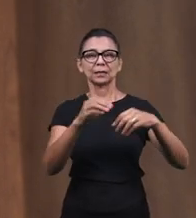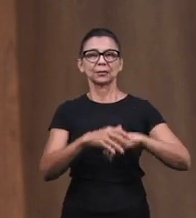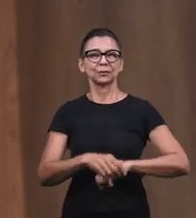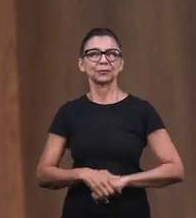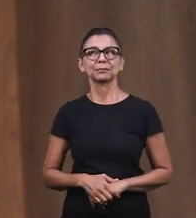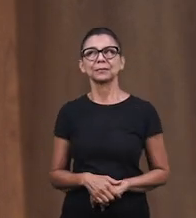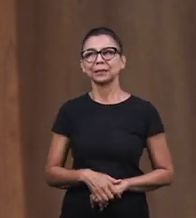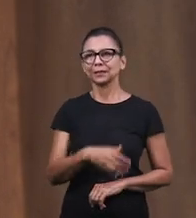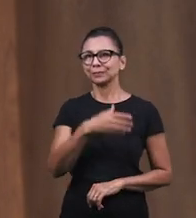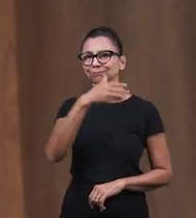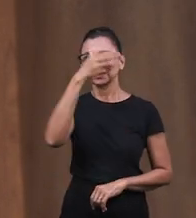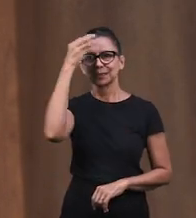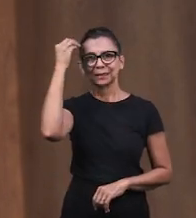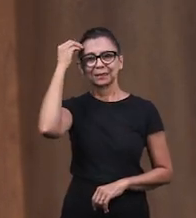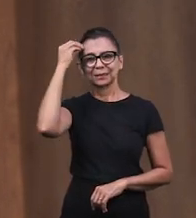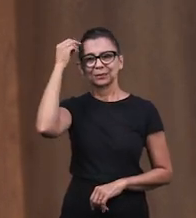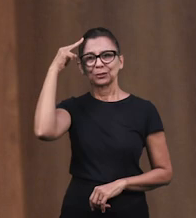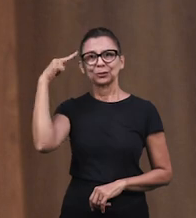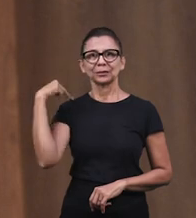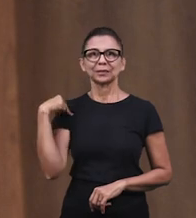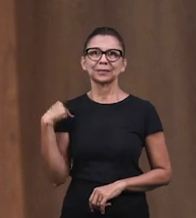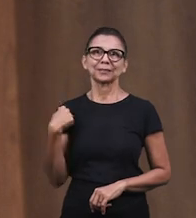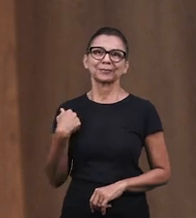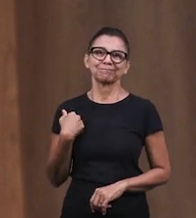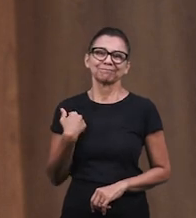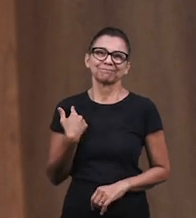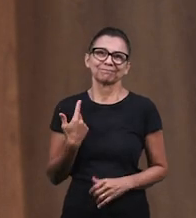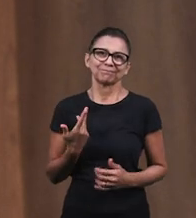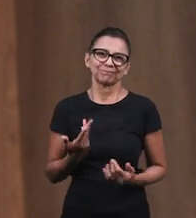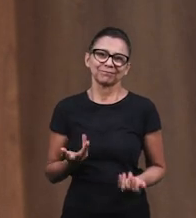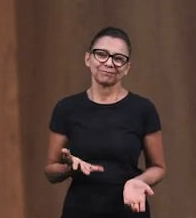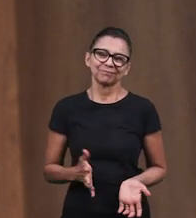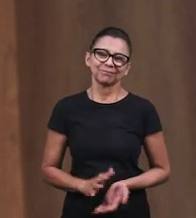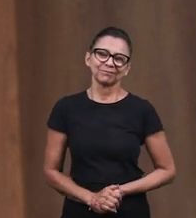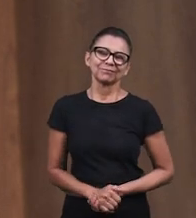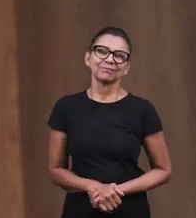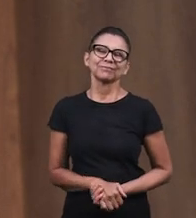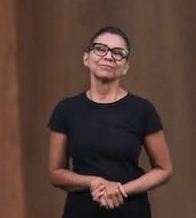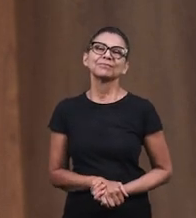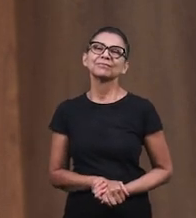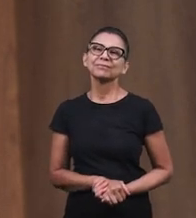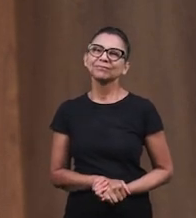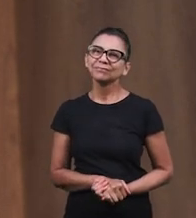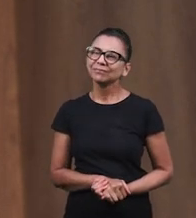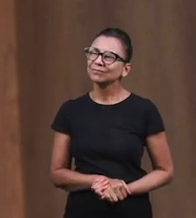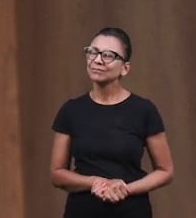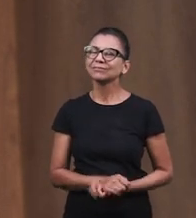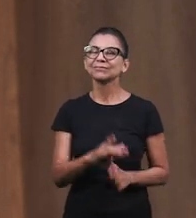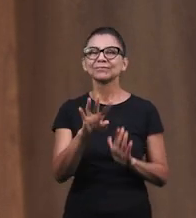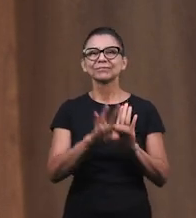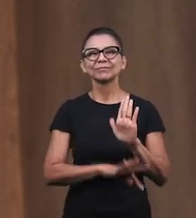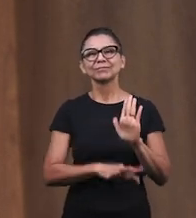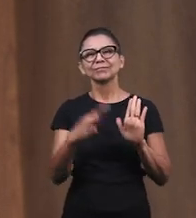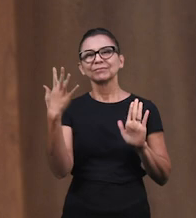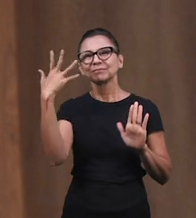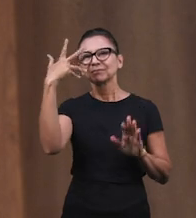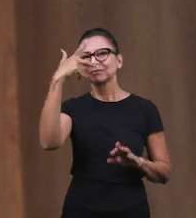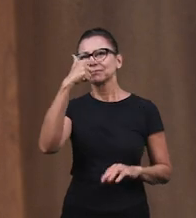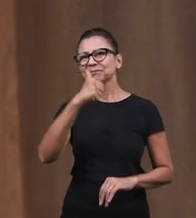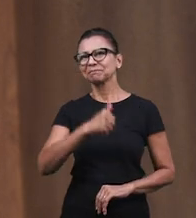lembrou de José. Essa é uma das mais belas e extraordinárias passagens da